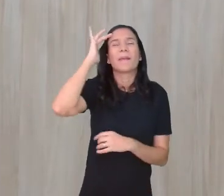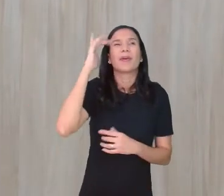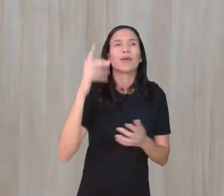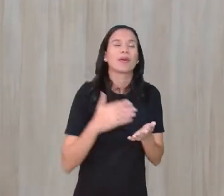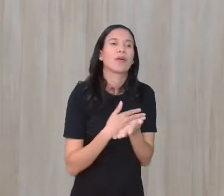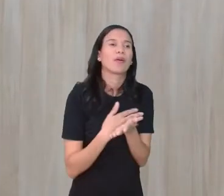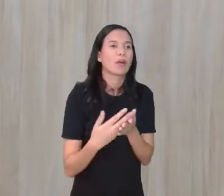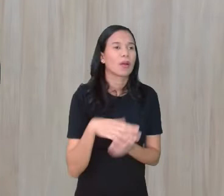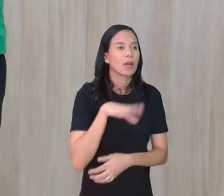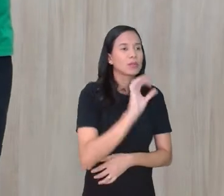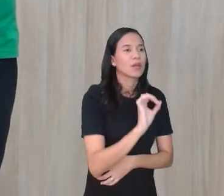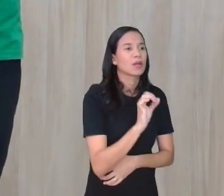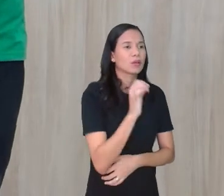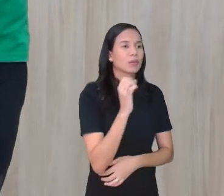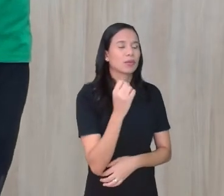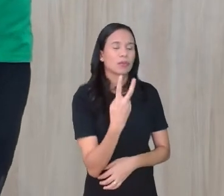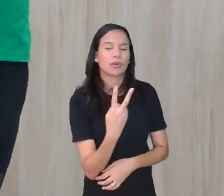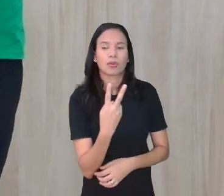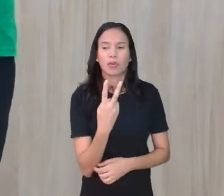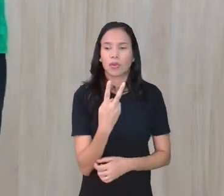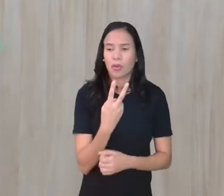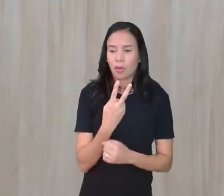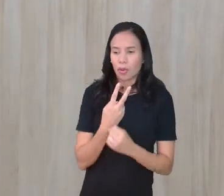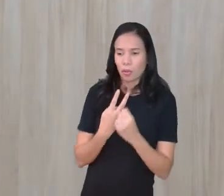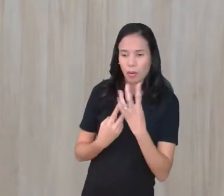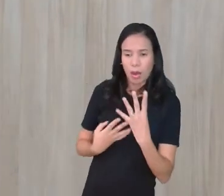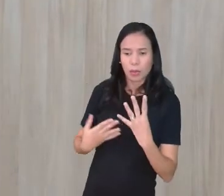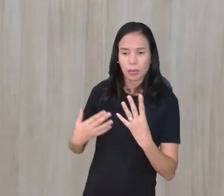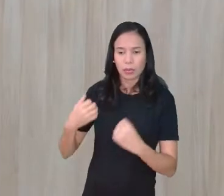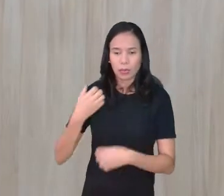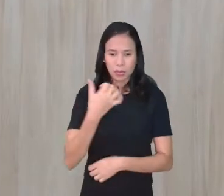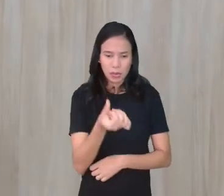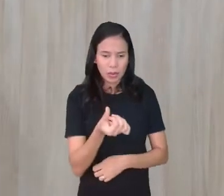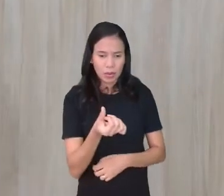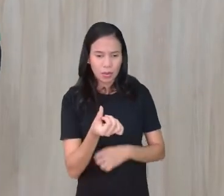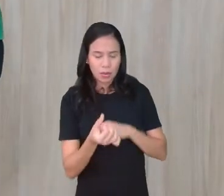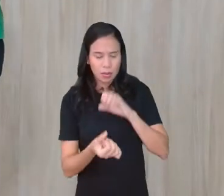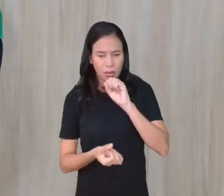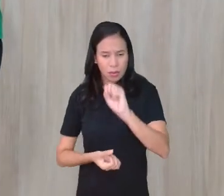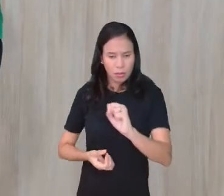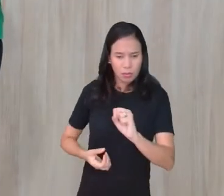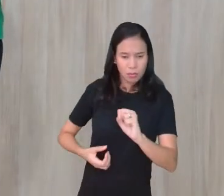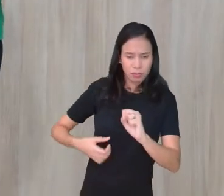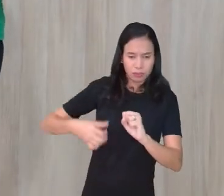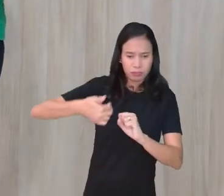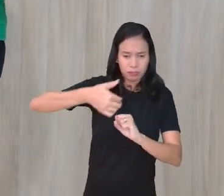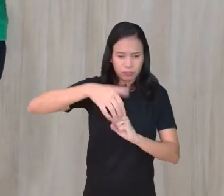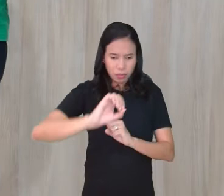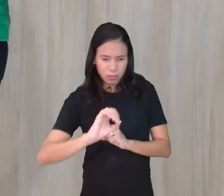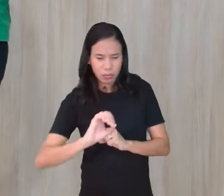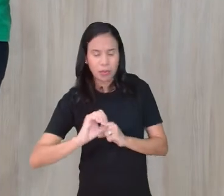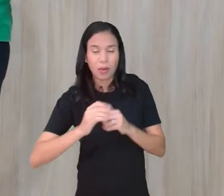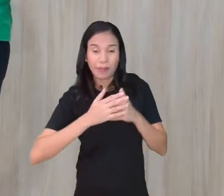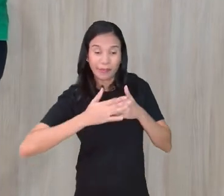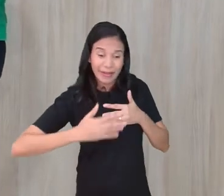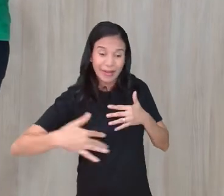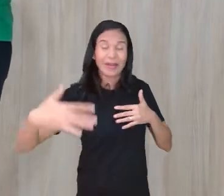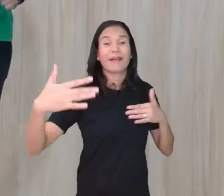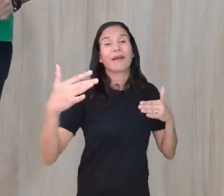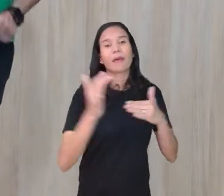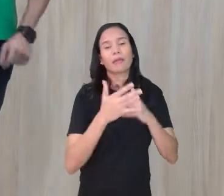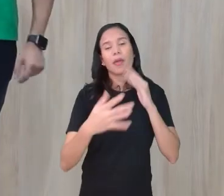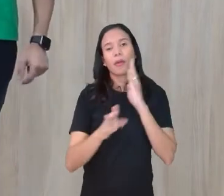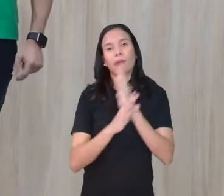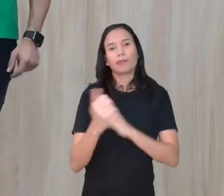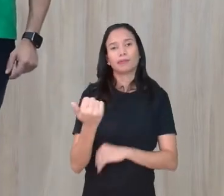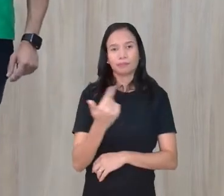começar a escrever o 0, o 2, o 4, o 6 e assim por diante, né? Os múltiplos de 2 até chegar